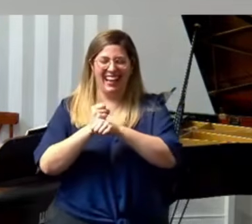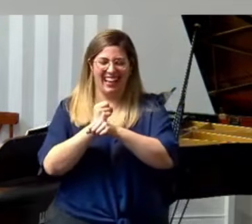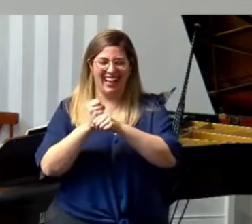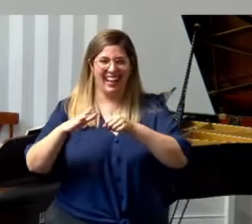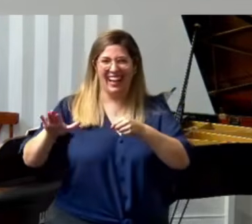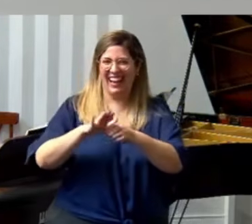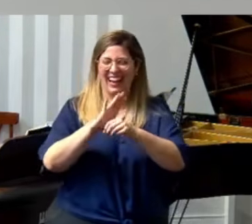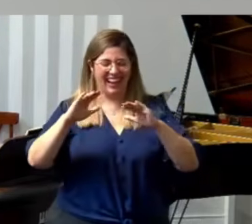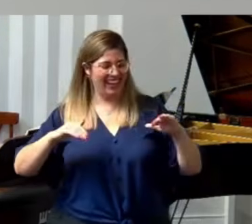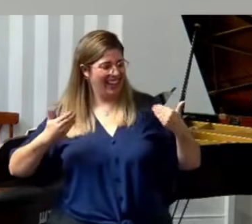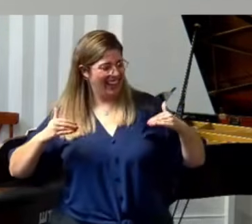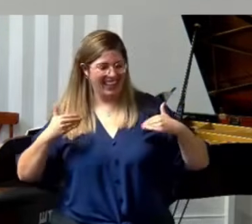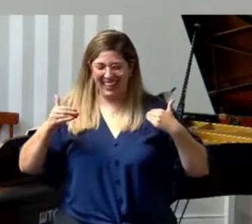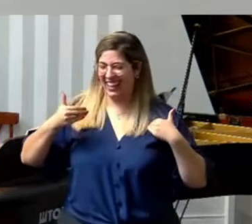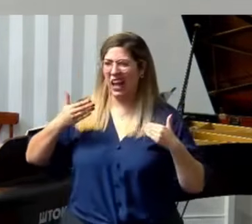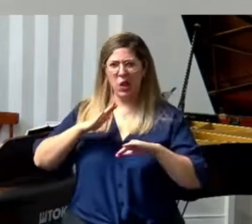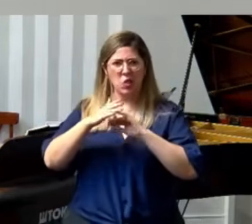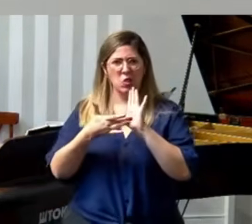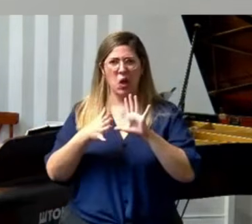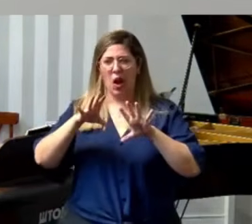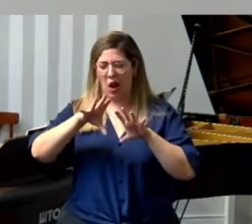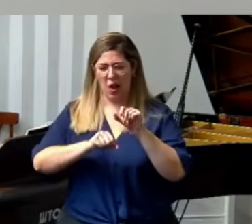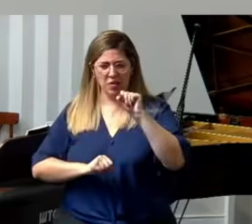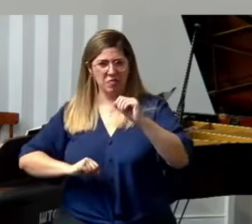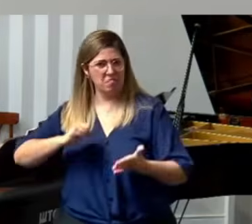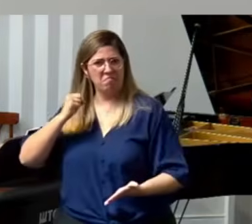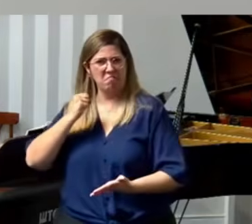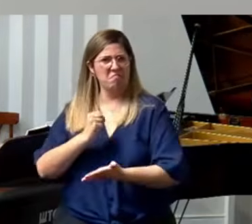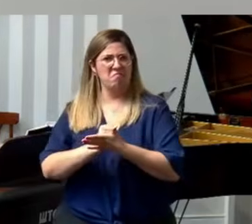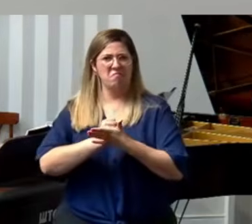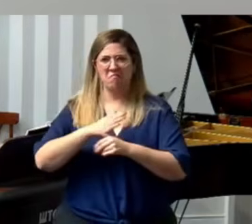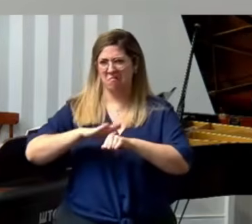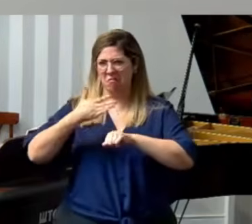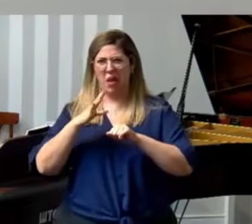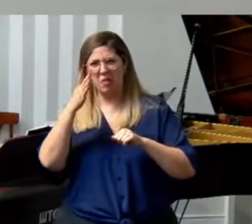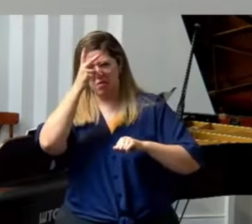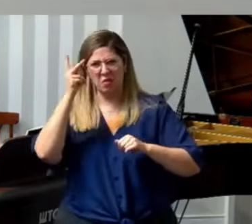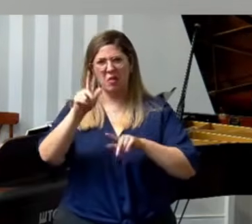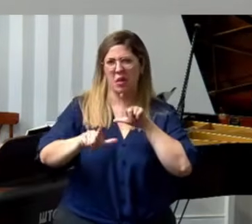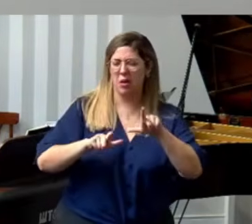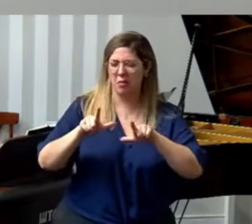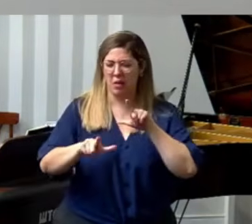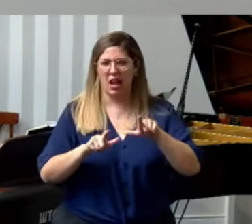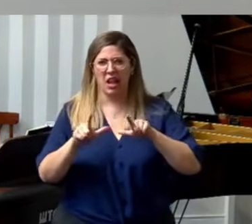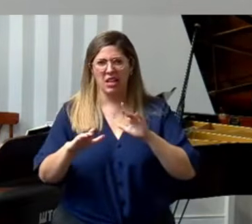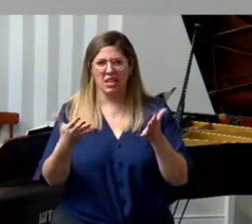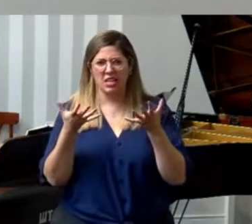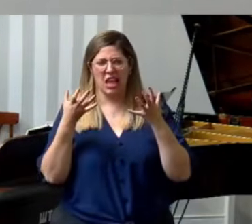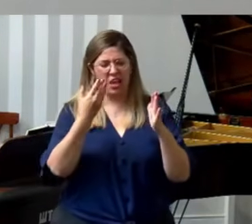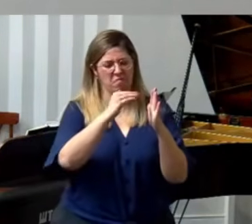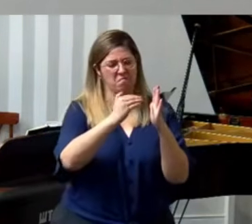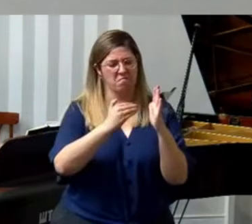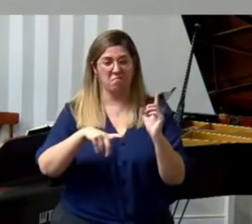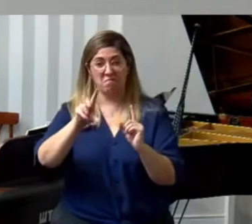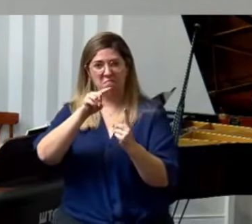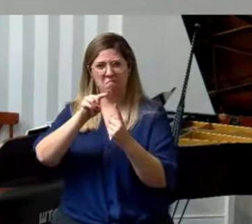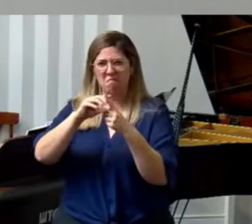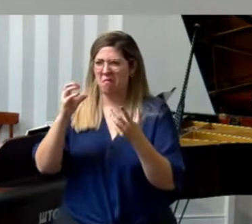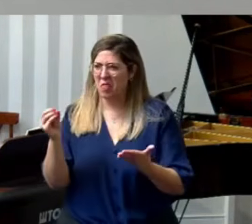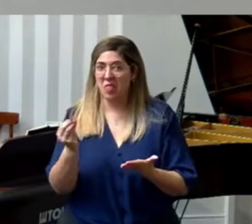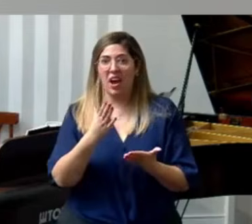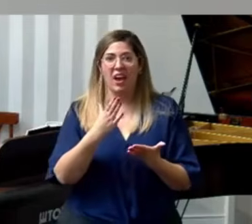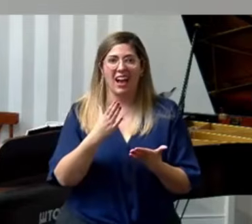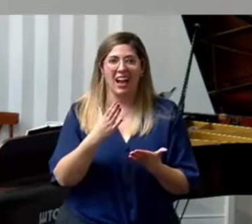fazer isso, nós vamos fazer aquilo, vamos contratar tais pessoas, vamos aumentar a equipe, vamos estabelecer então novas